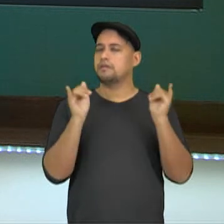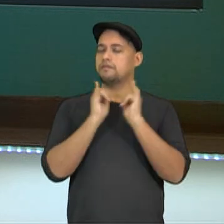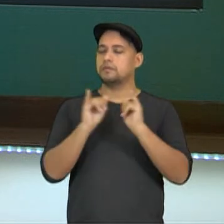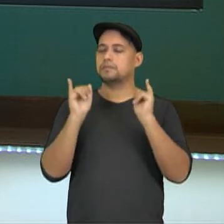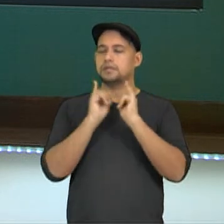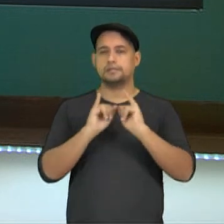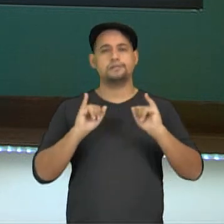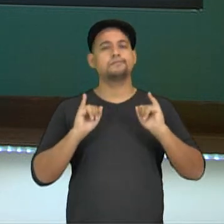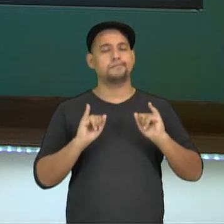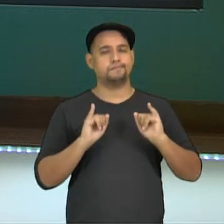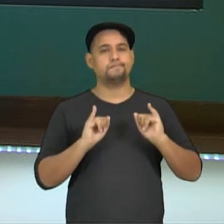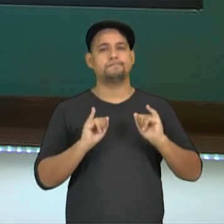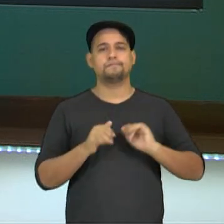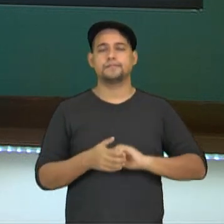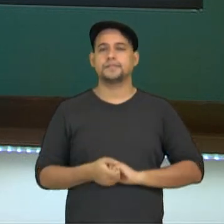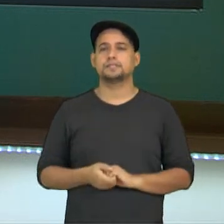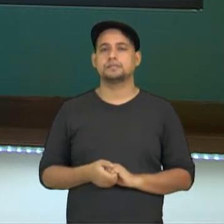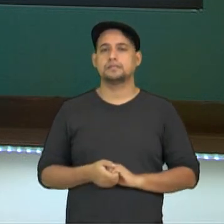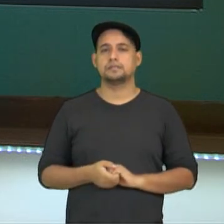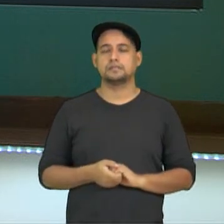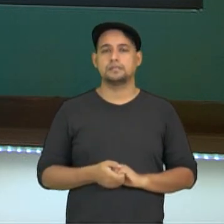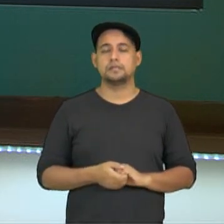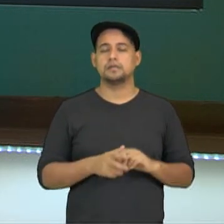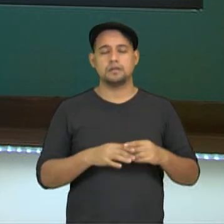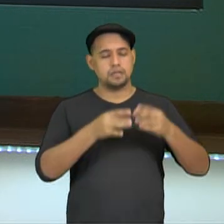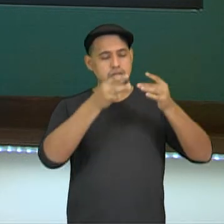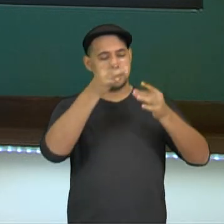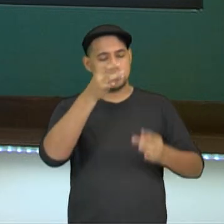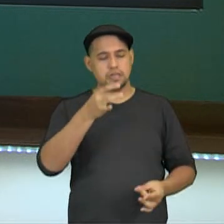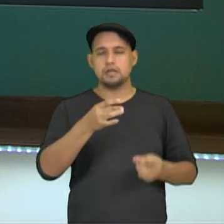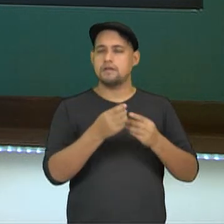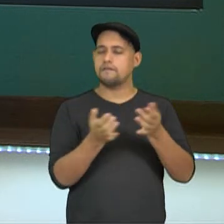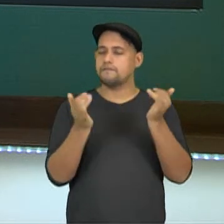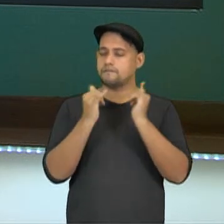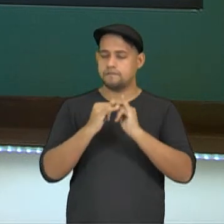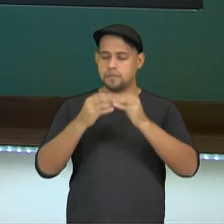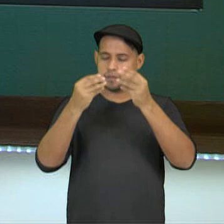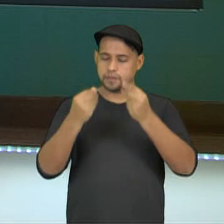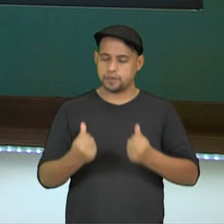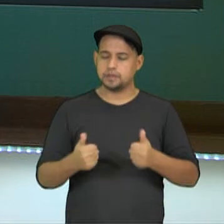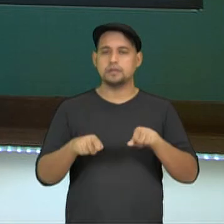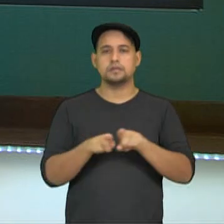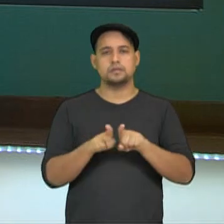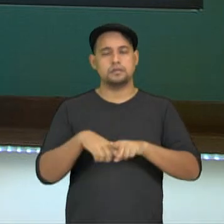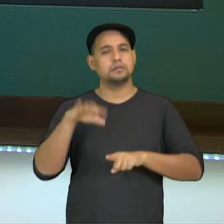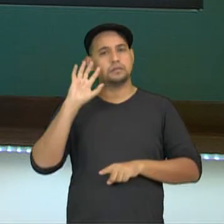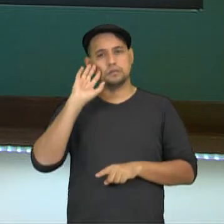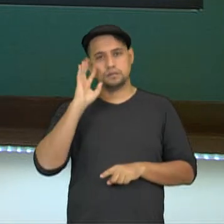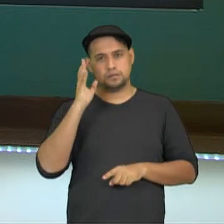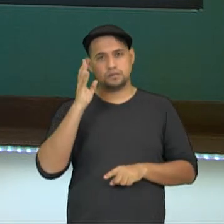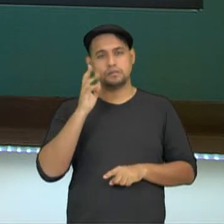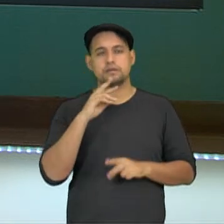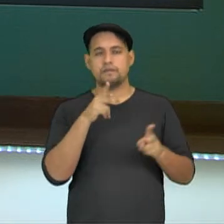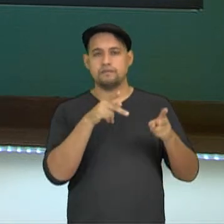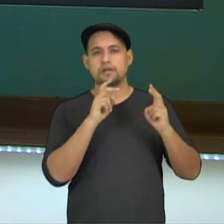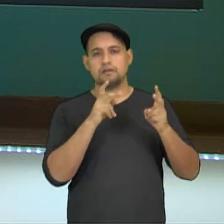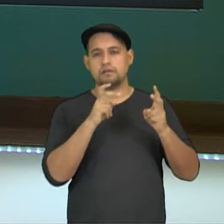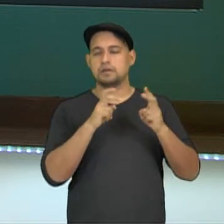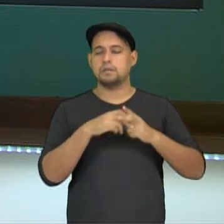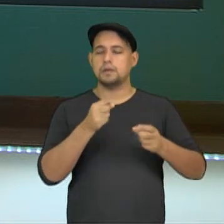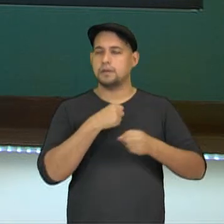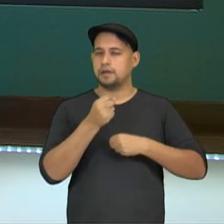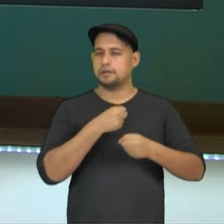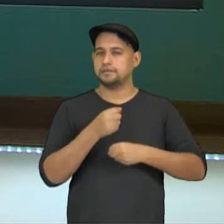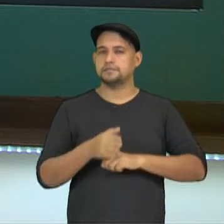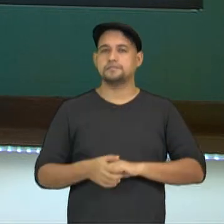a informação. O detalhamento, a argumentação, a apuração dos fatos, você vai ver numa